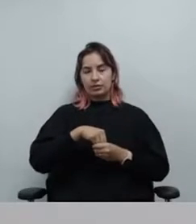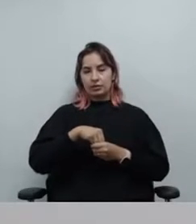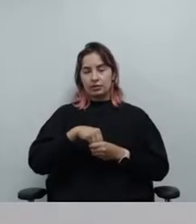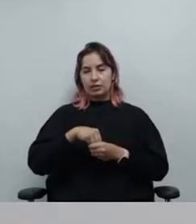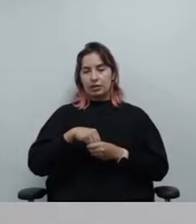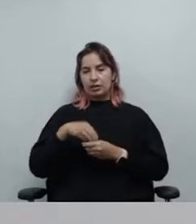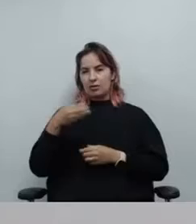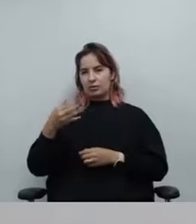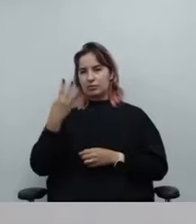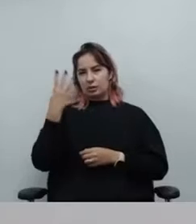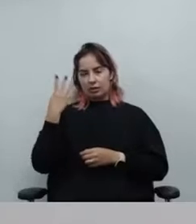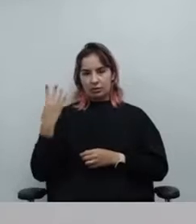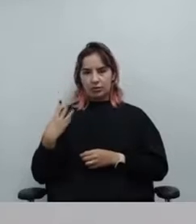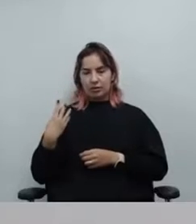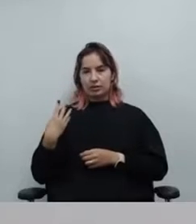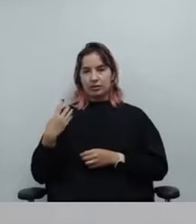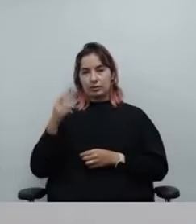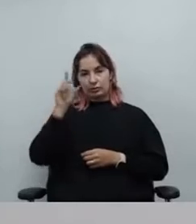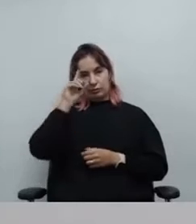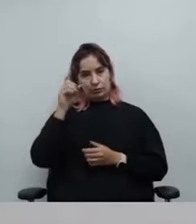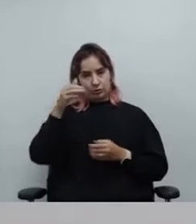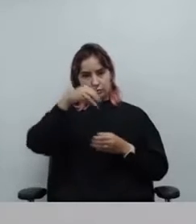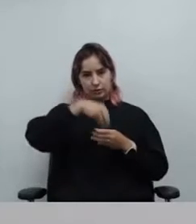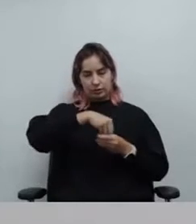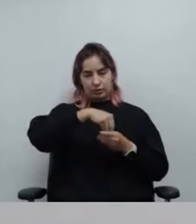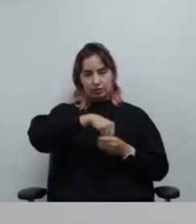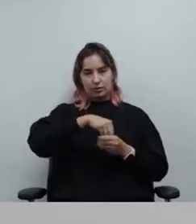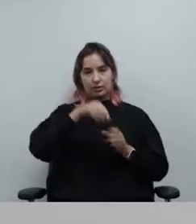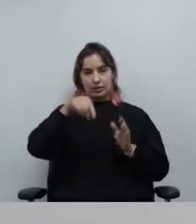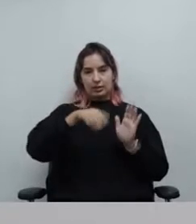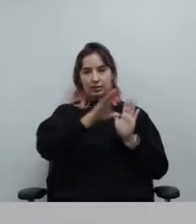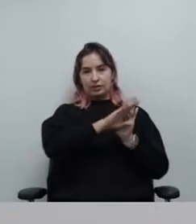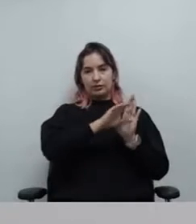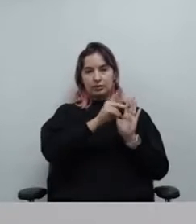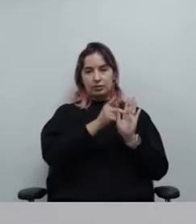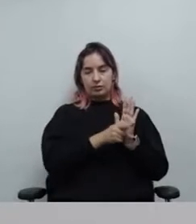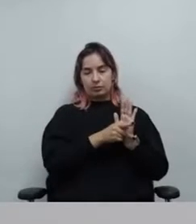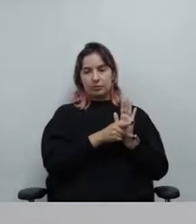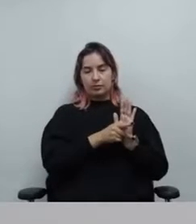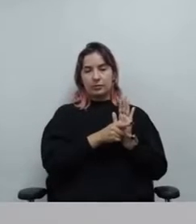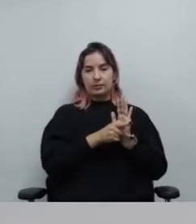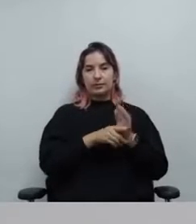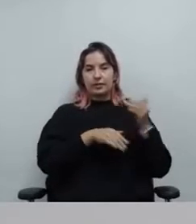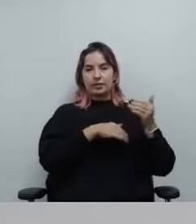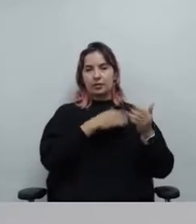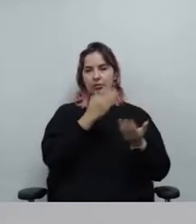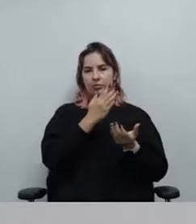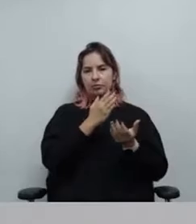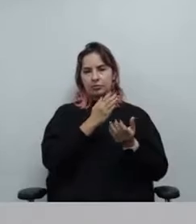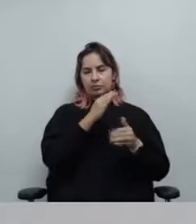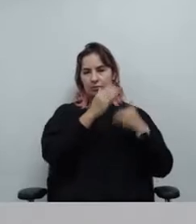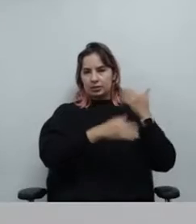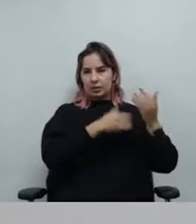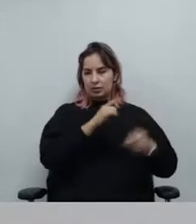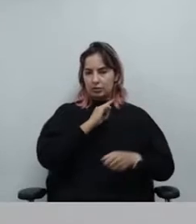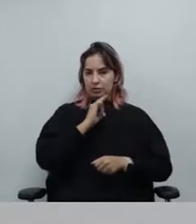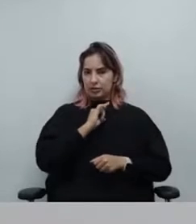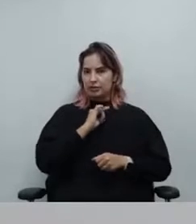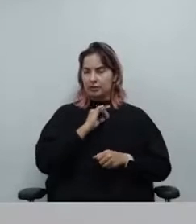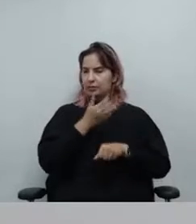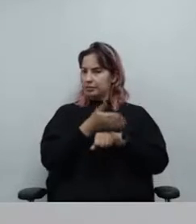última quarta-feira, que foi o dia da votação aqui na Defensoria Pública. Esse processo que teve uma grande participação, é algo